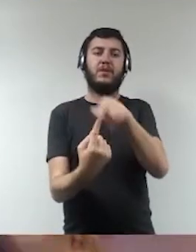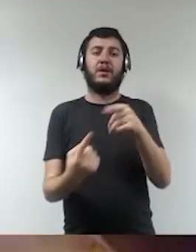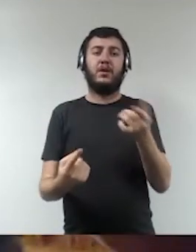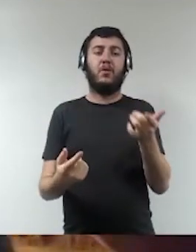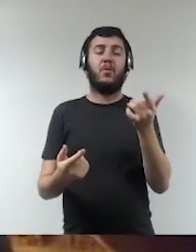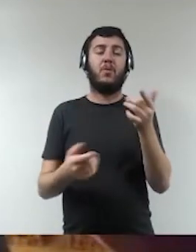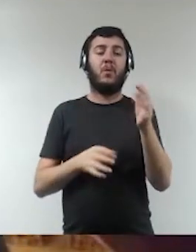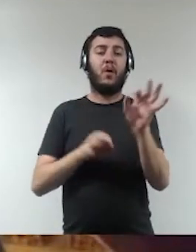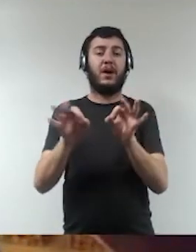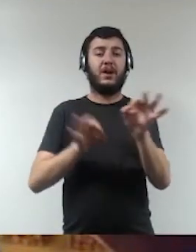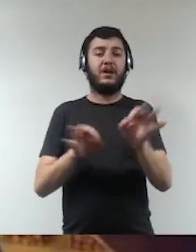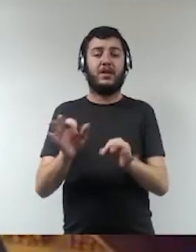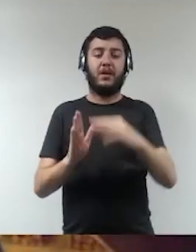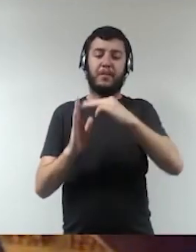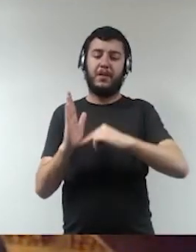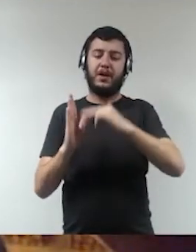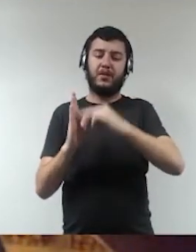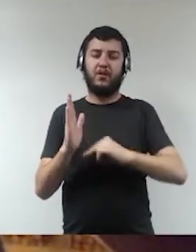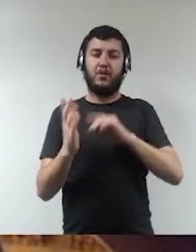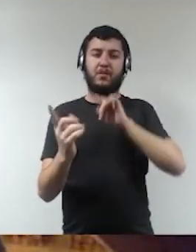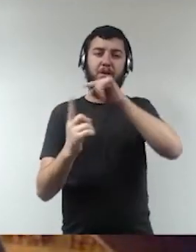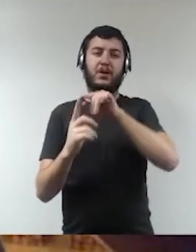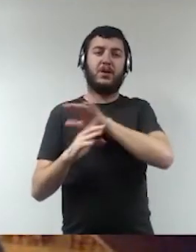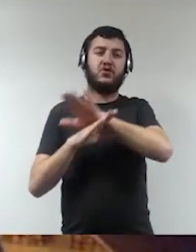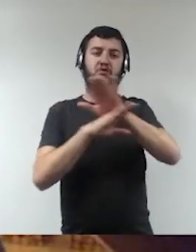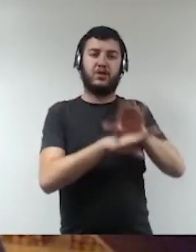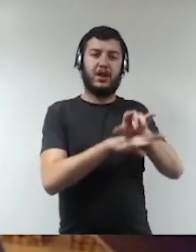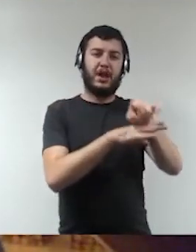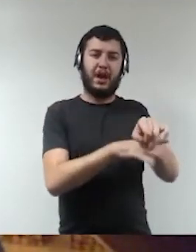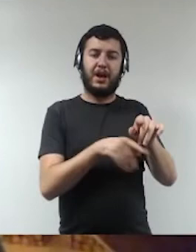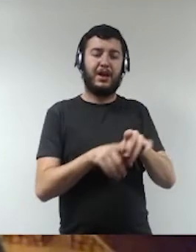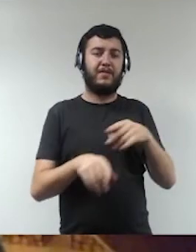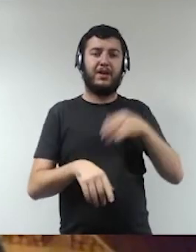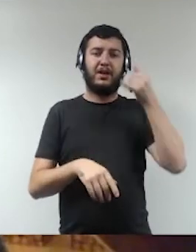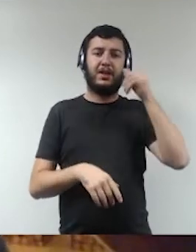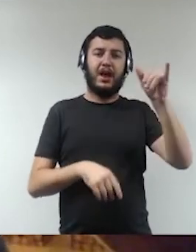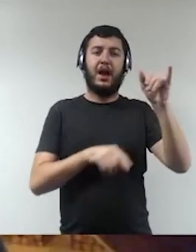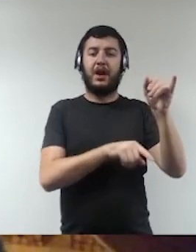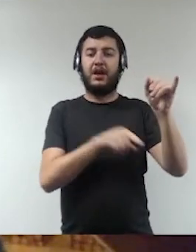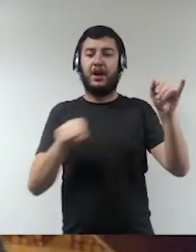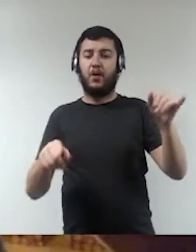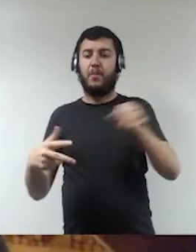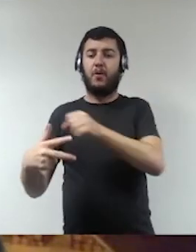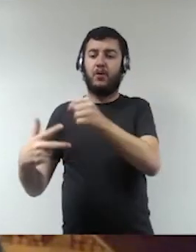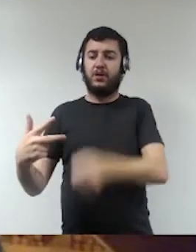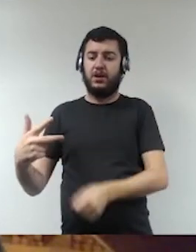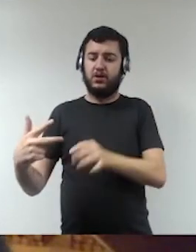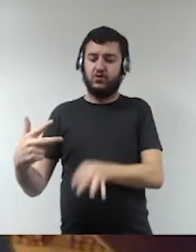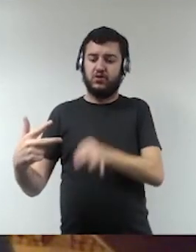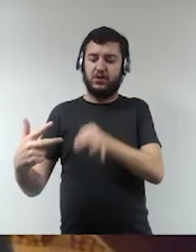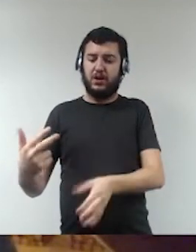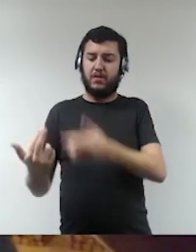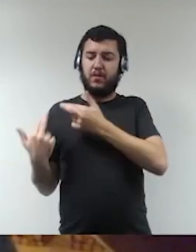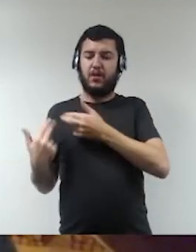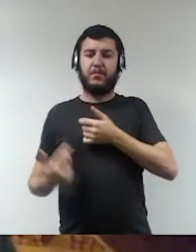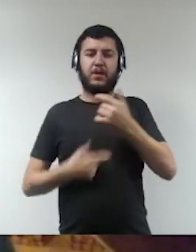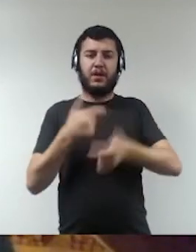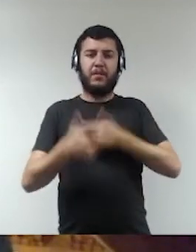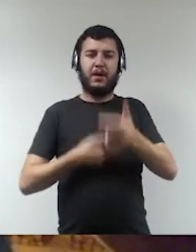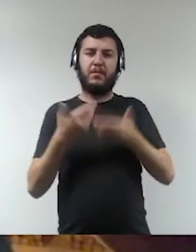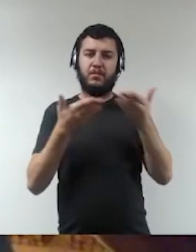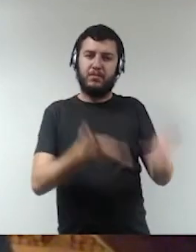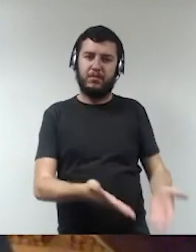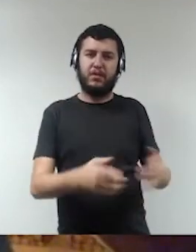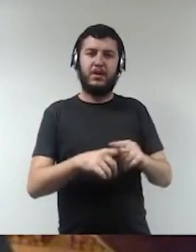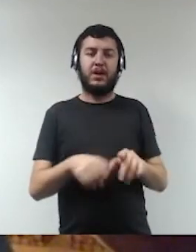para resolver o problema das partes sem precisar impor decisões pelo judiciário, né? E nessas audiências fica muito claro, nós